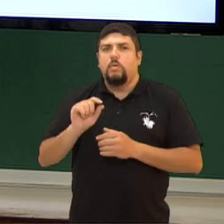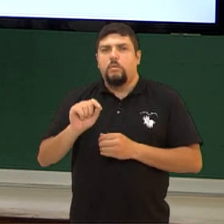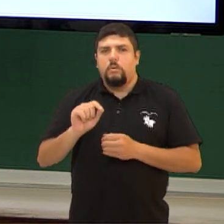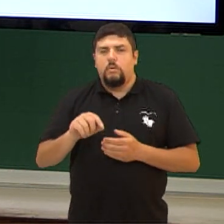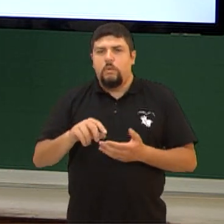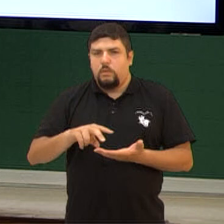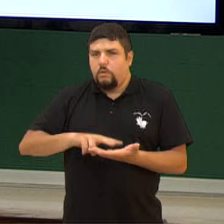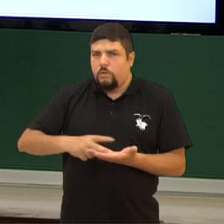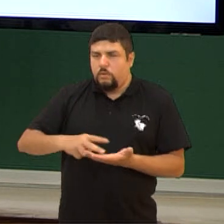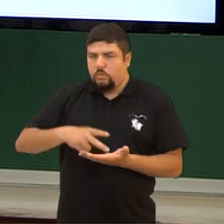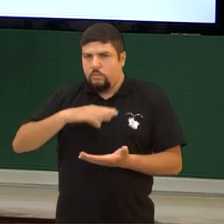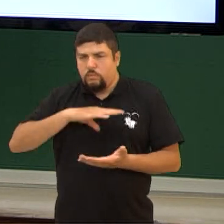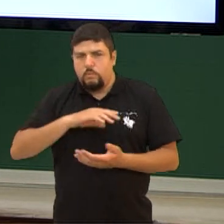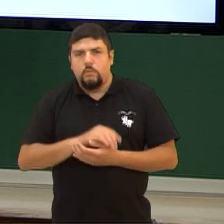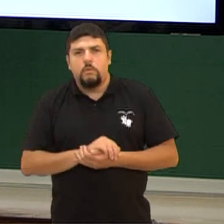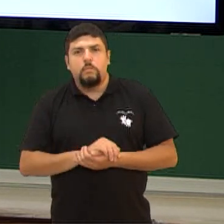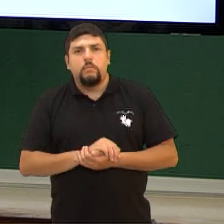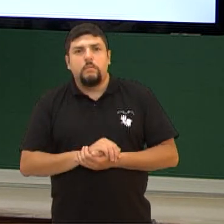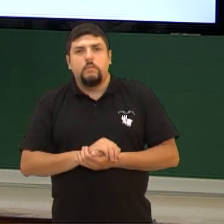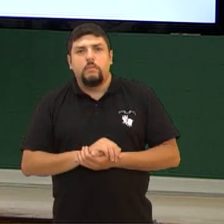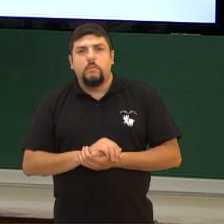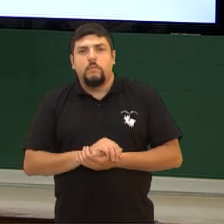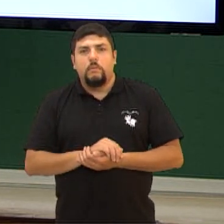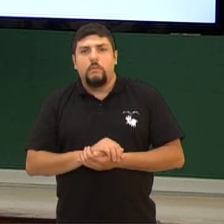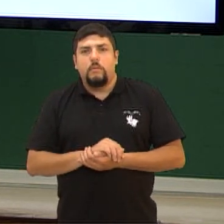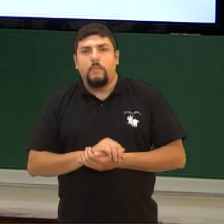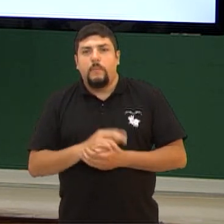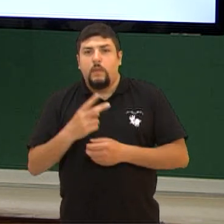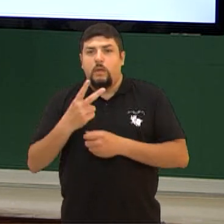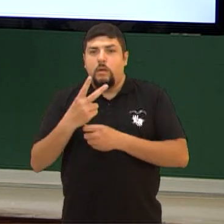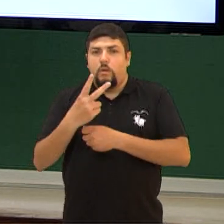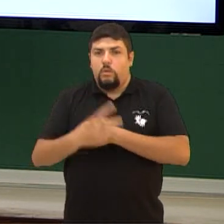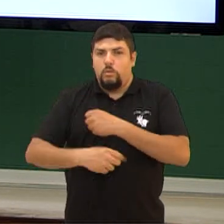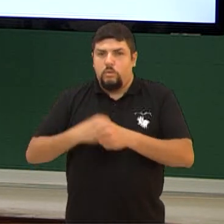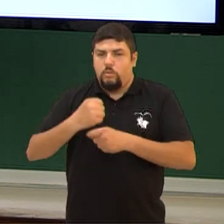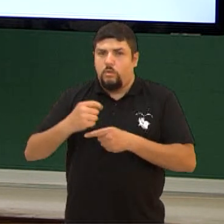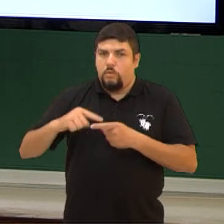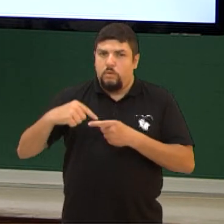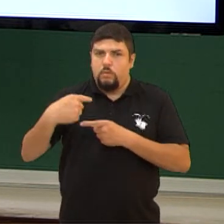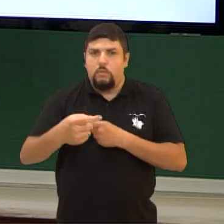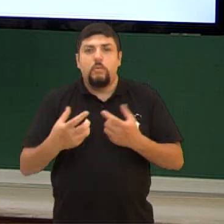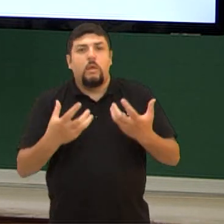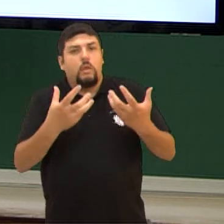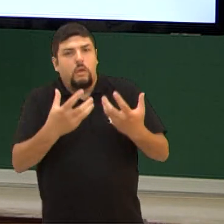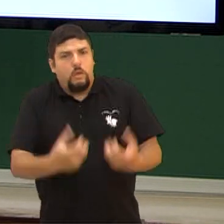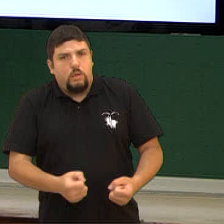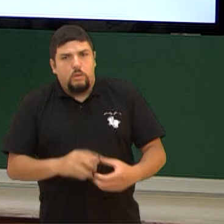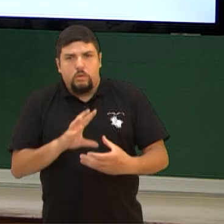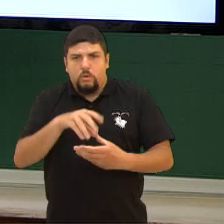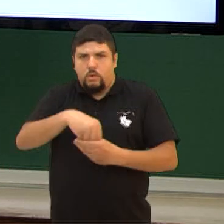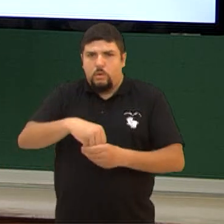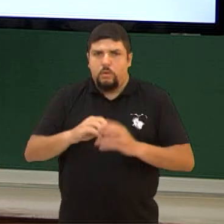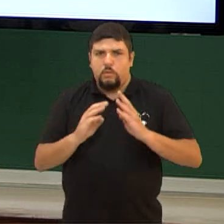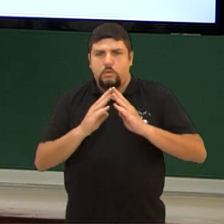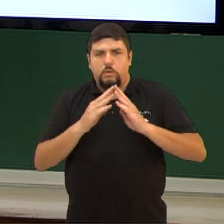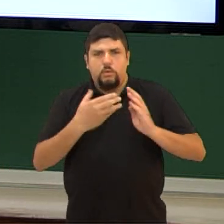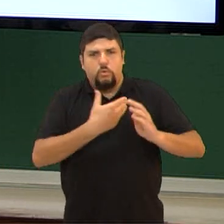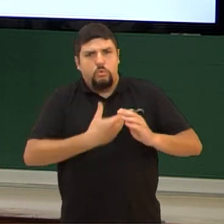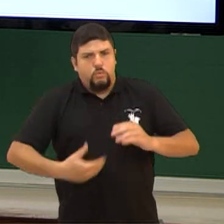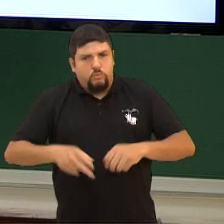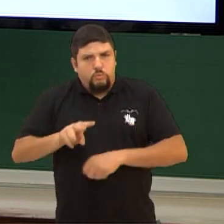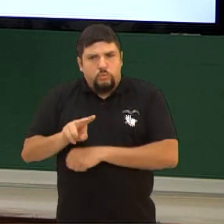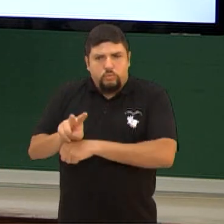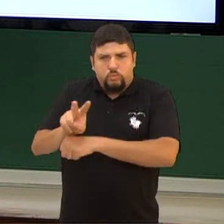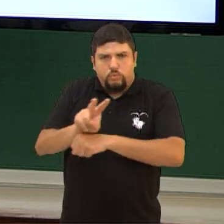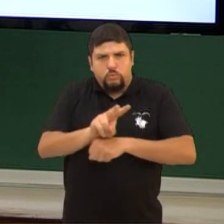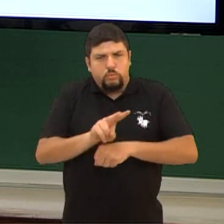de 2 anos, que ela aceitou uma posição de governanta, de trabalhar como governanta, né? A Jane Eyre, que